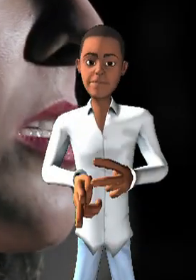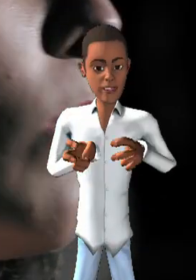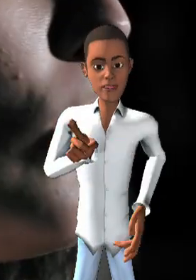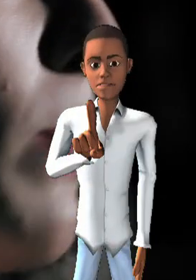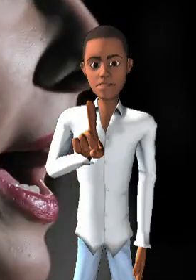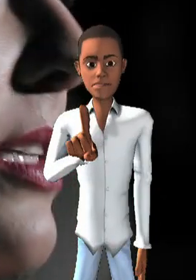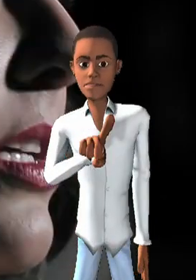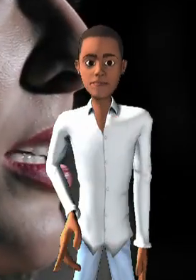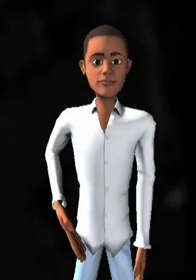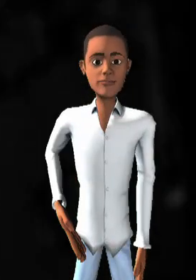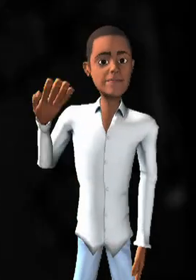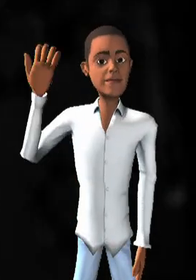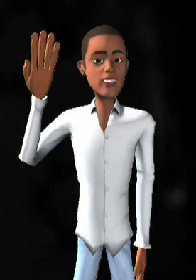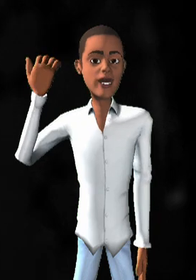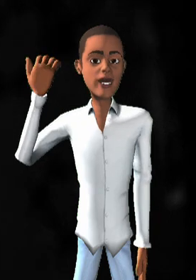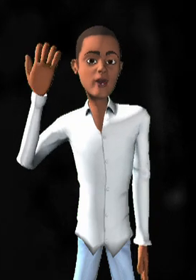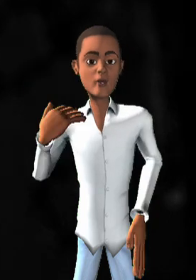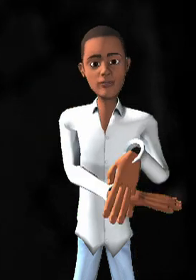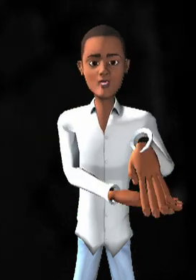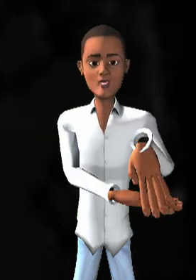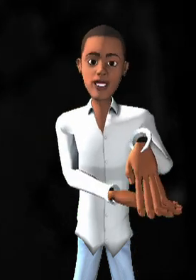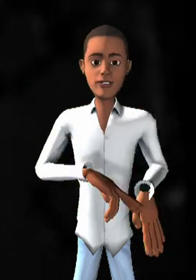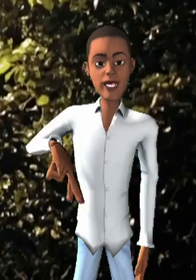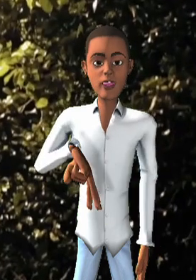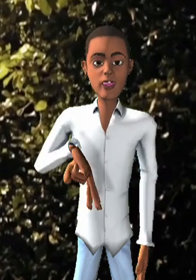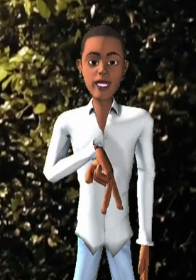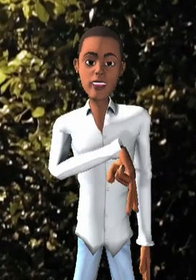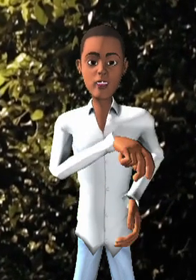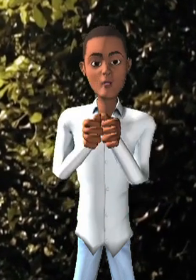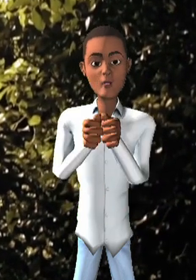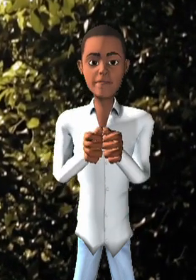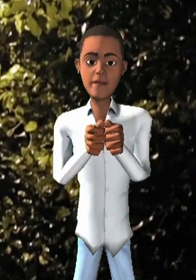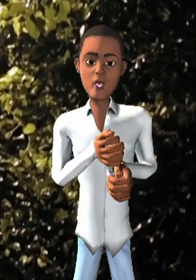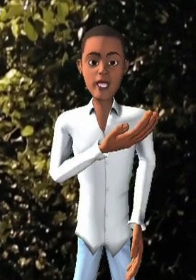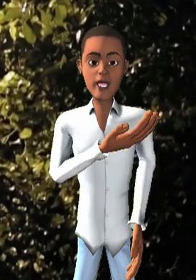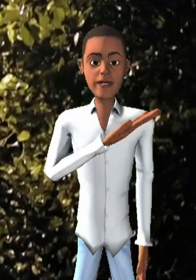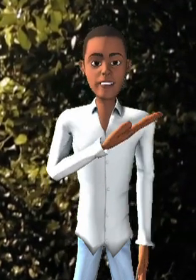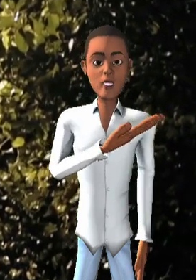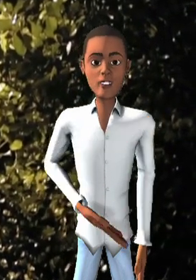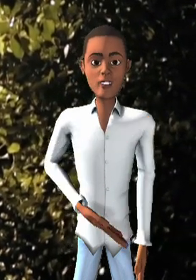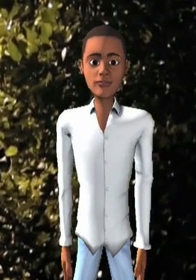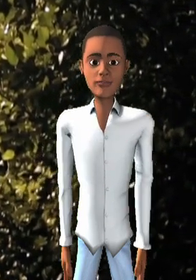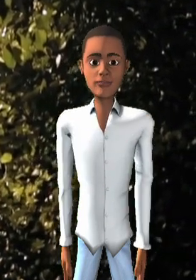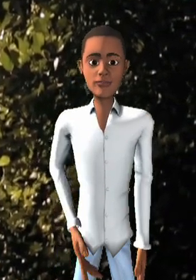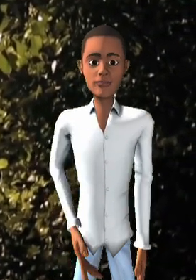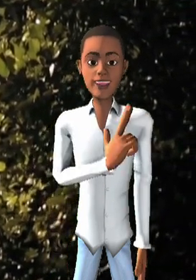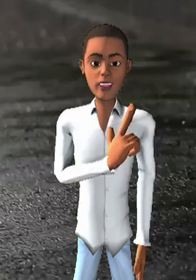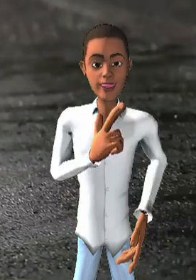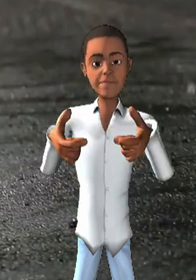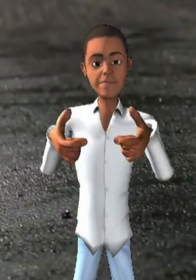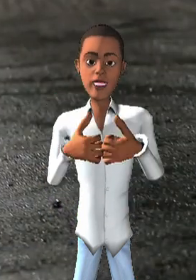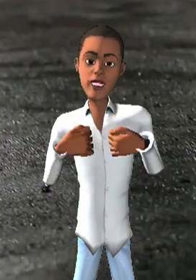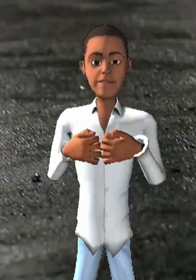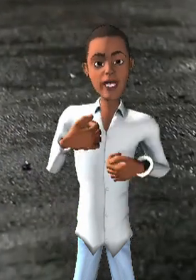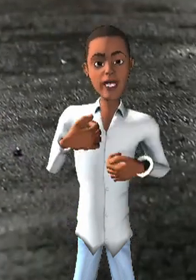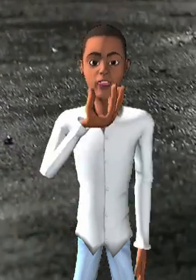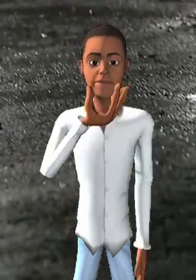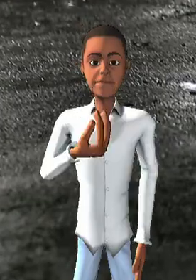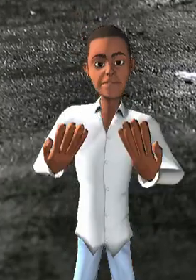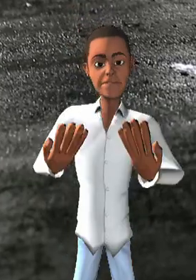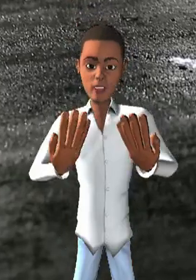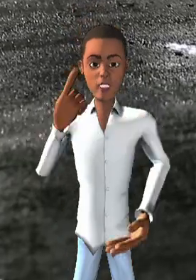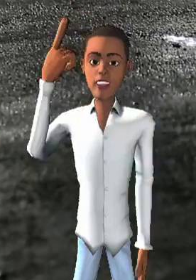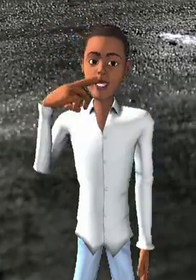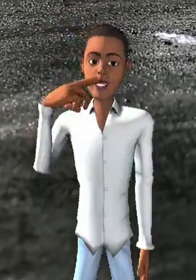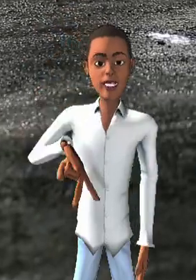coisas atriz, dramaturga e poeta. Uma vez eu estava andando numa rua com um amigo meu. Tinha aqui uma padaria cheia